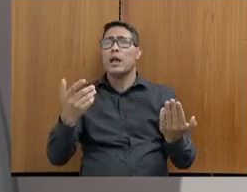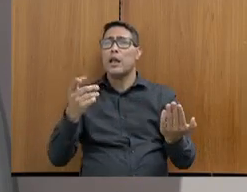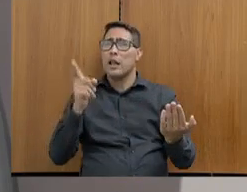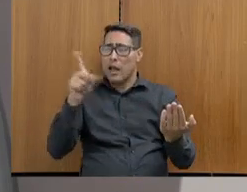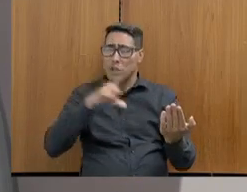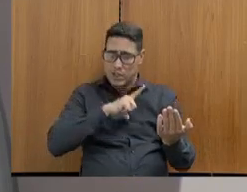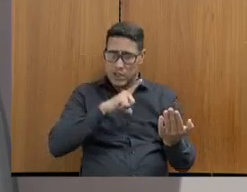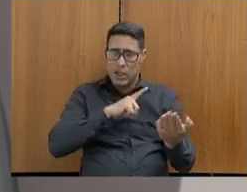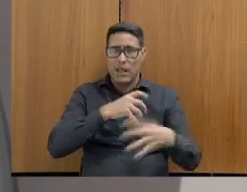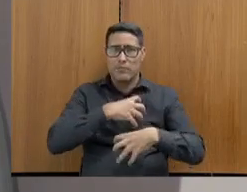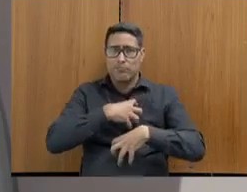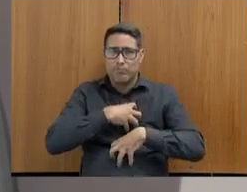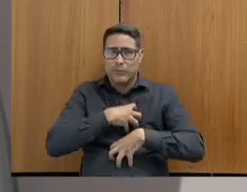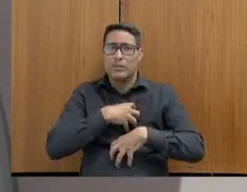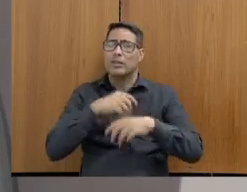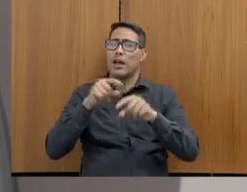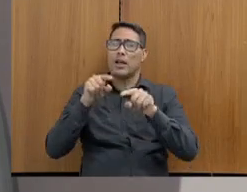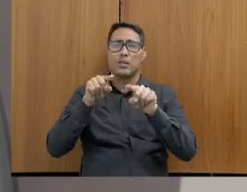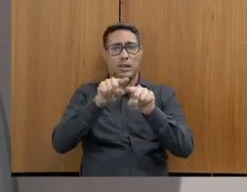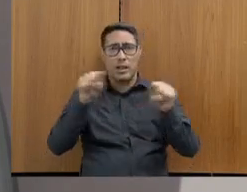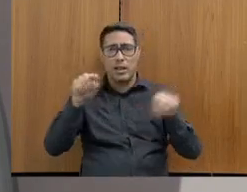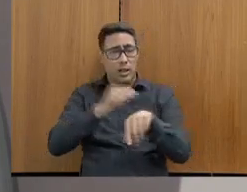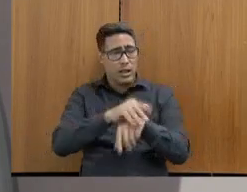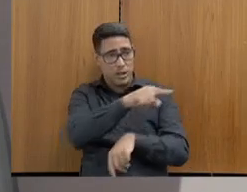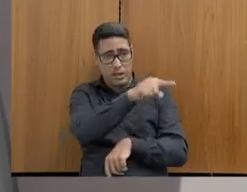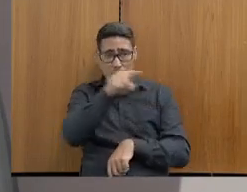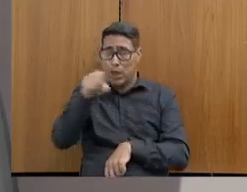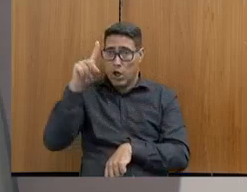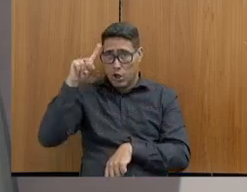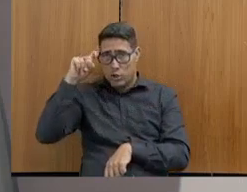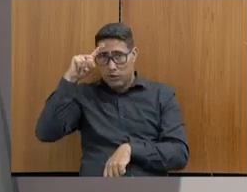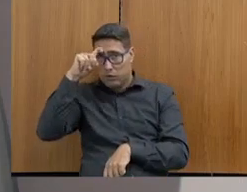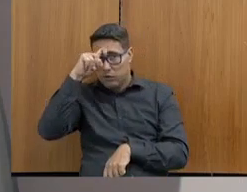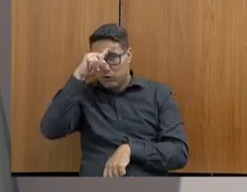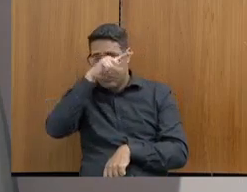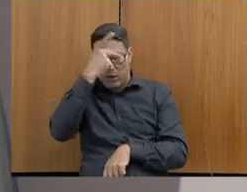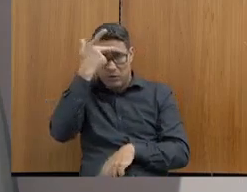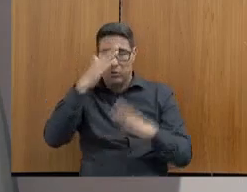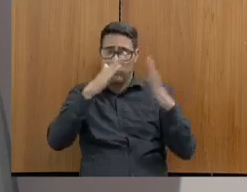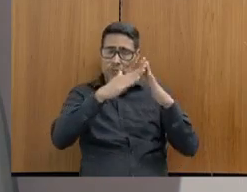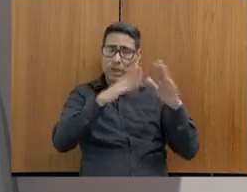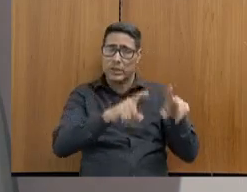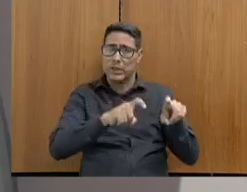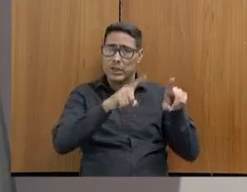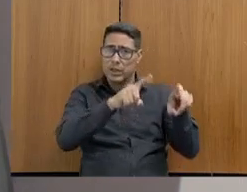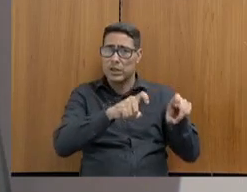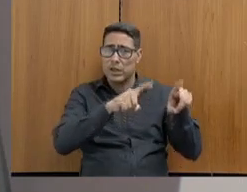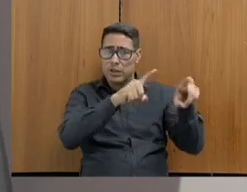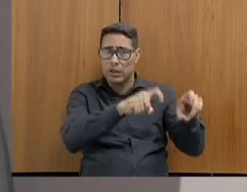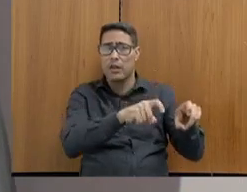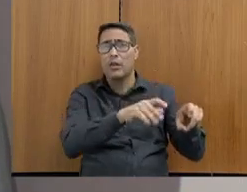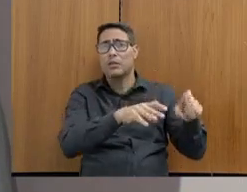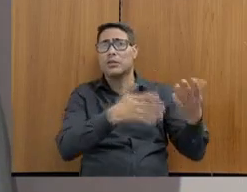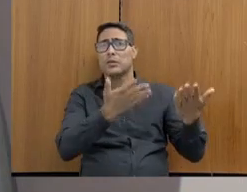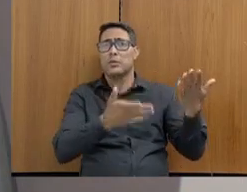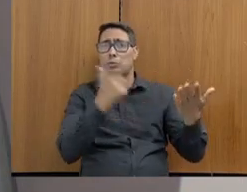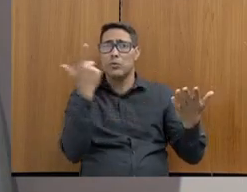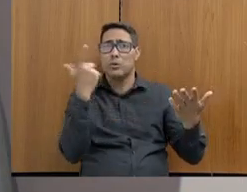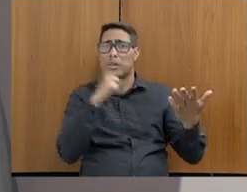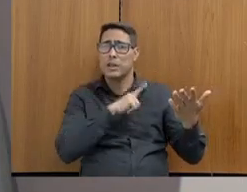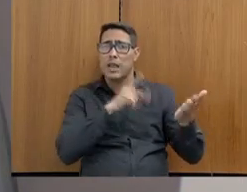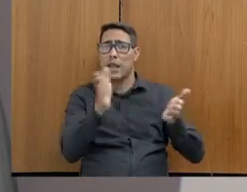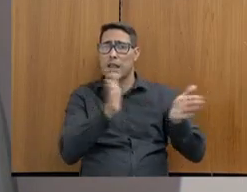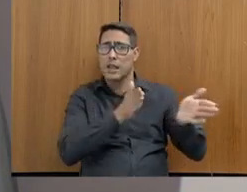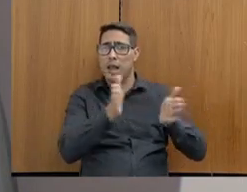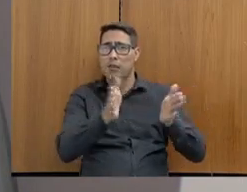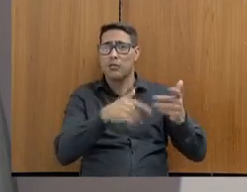né quanto a maior dificuldade do nosso servidor do interior do Estado é quanto acesso a serviços que